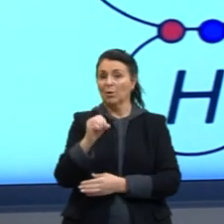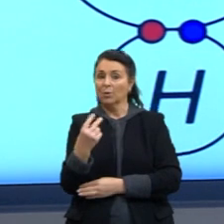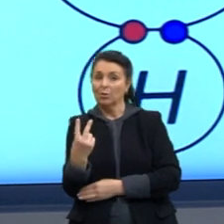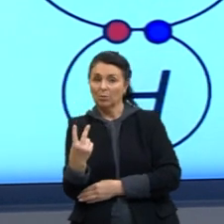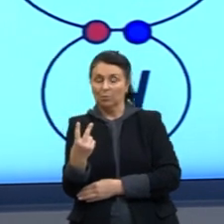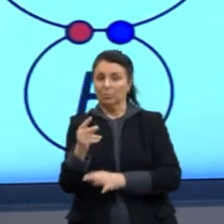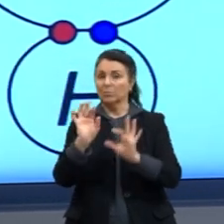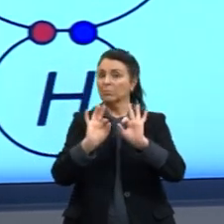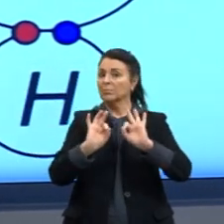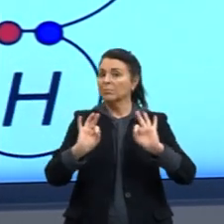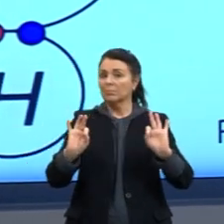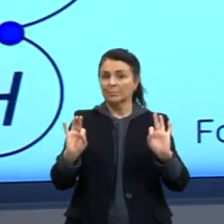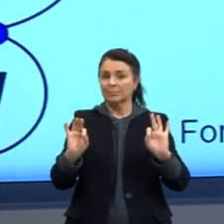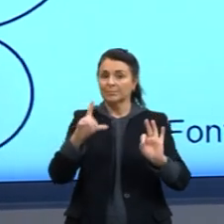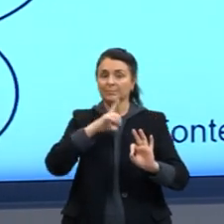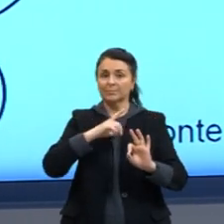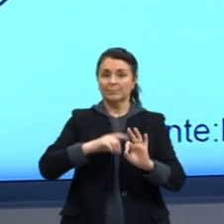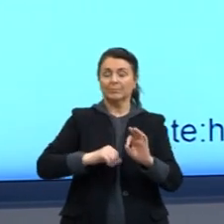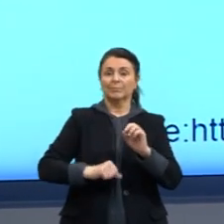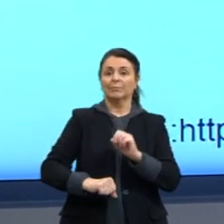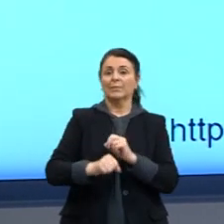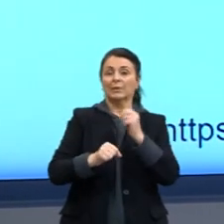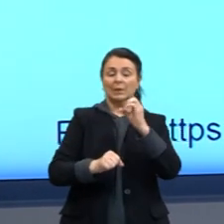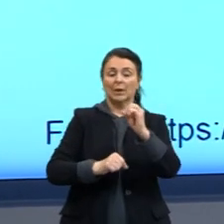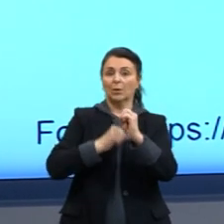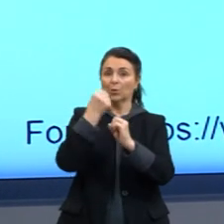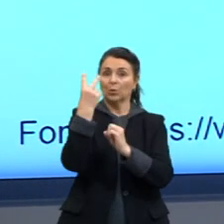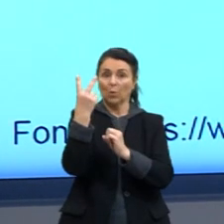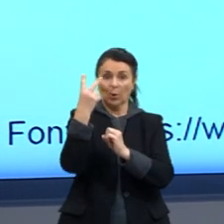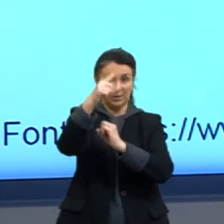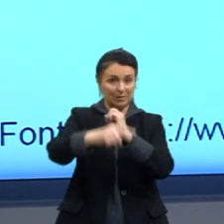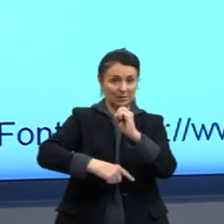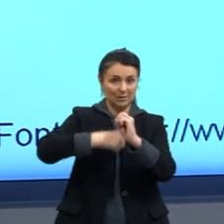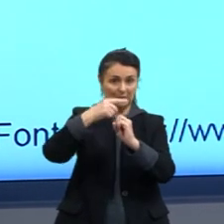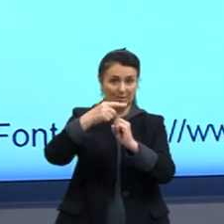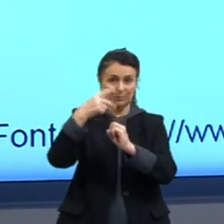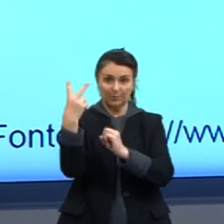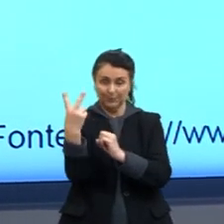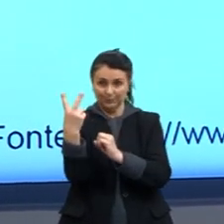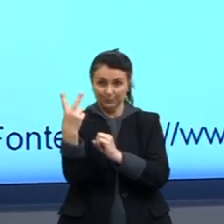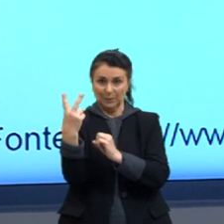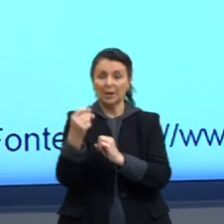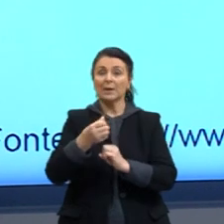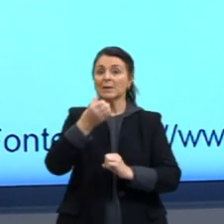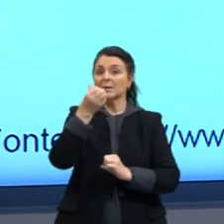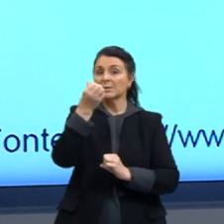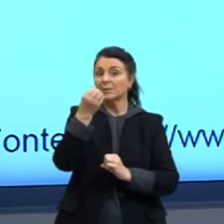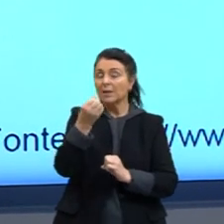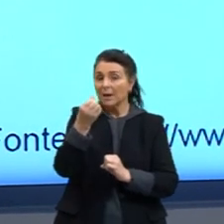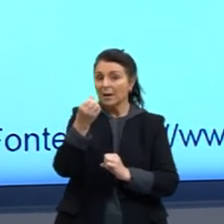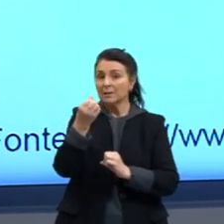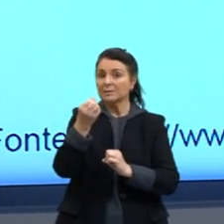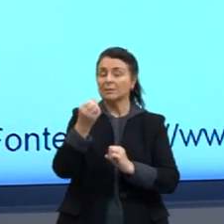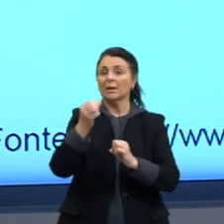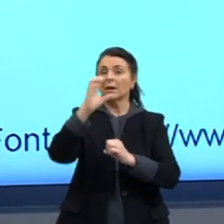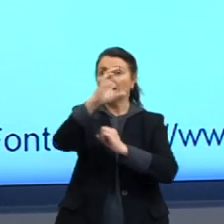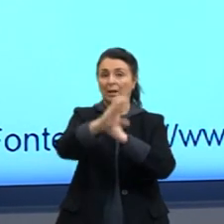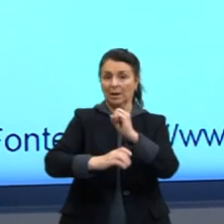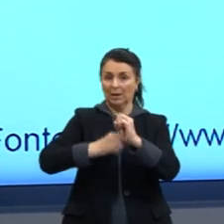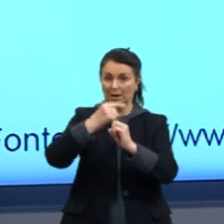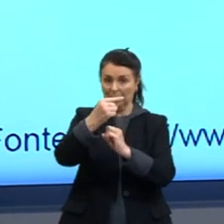né Eu tenho dois átomos de oxigênio ambos tem 6 elétrons na sua camada de valência então